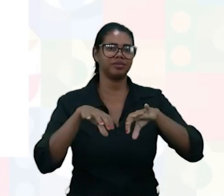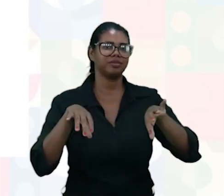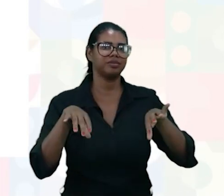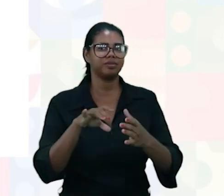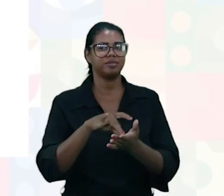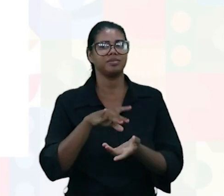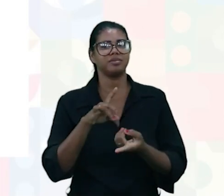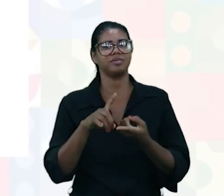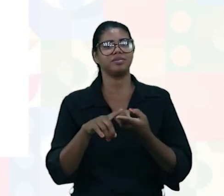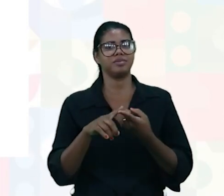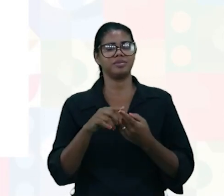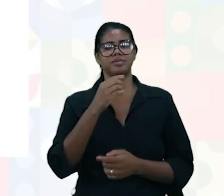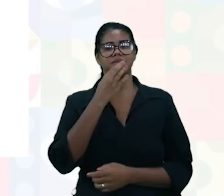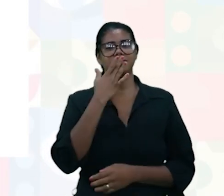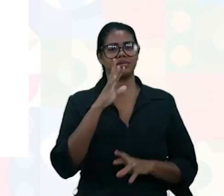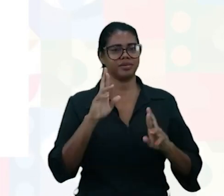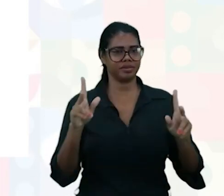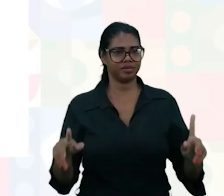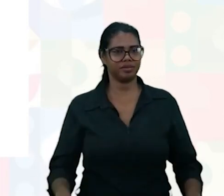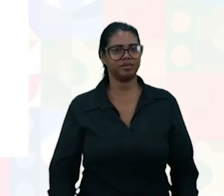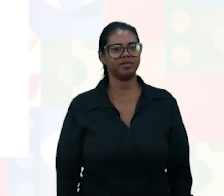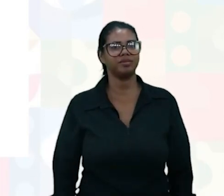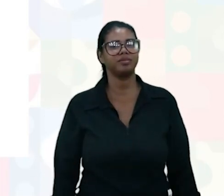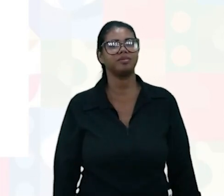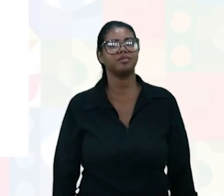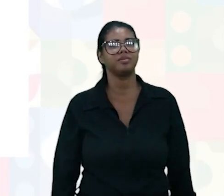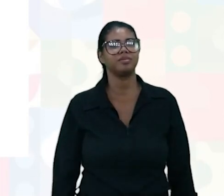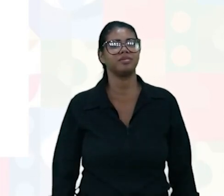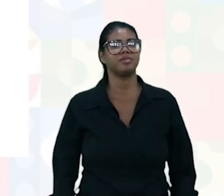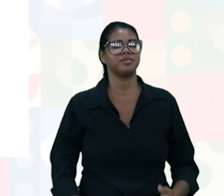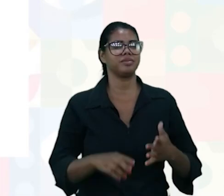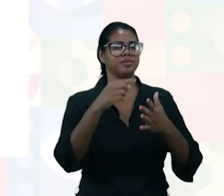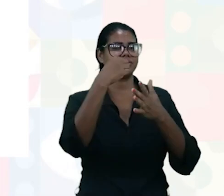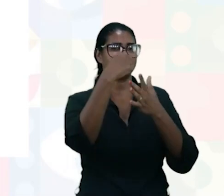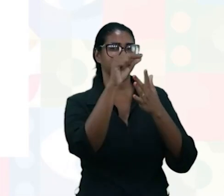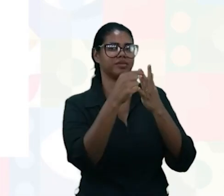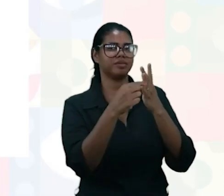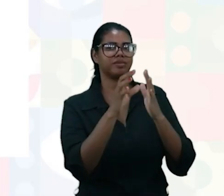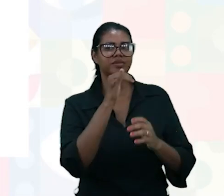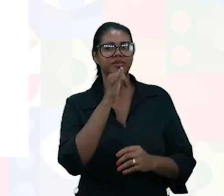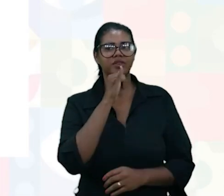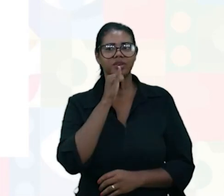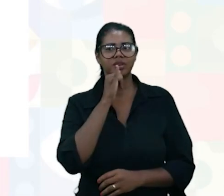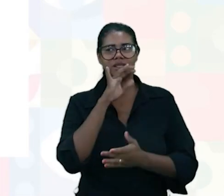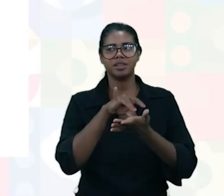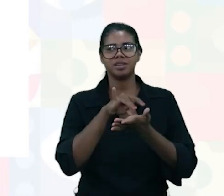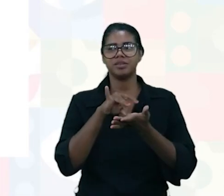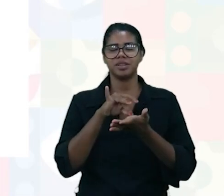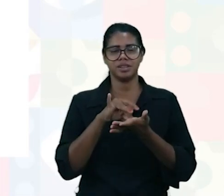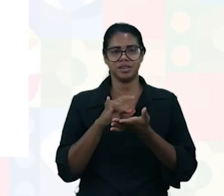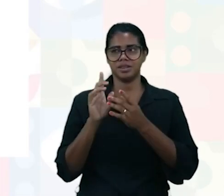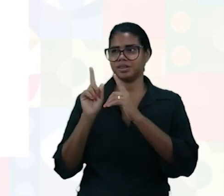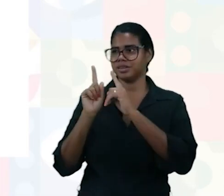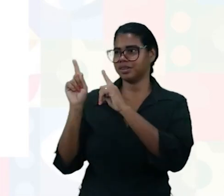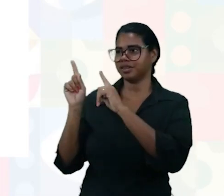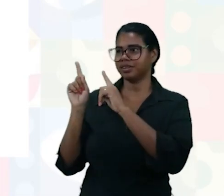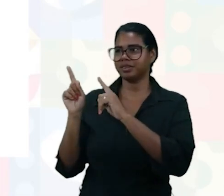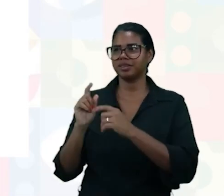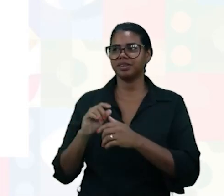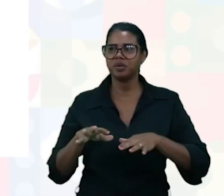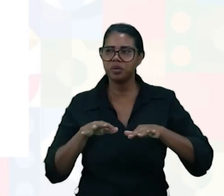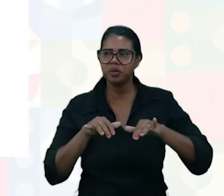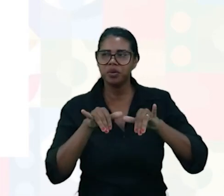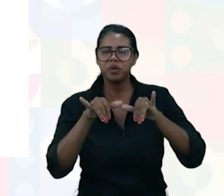por diferença. Esse é o cenário principal das classificações. E um exemplo claro disso, quando você vai ao mercado, você encontra